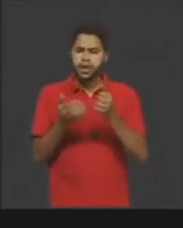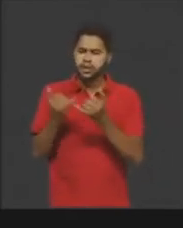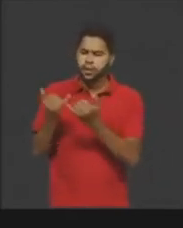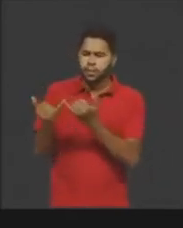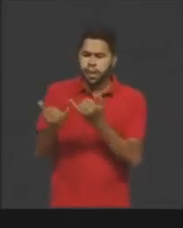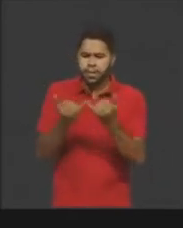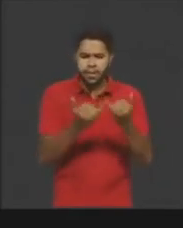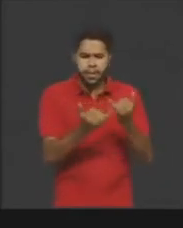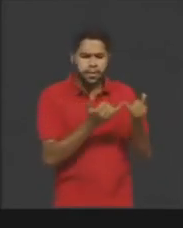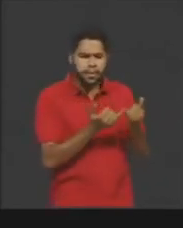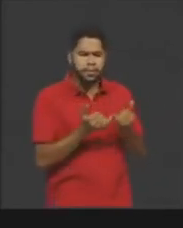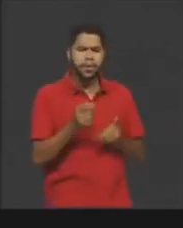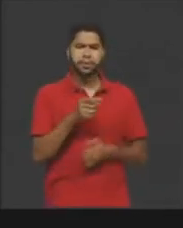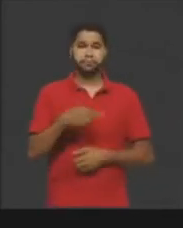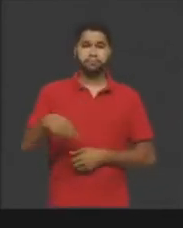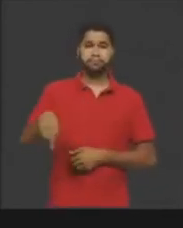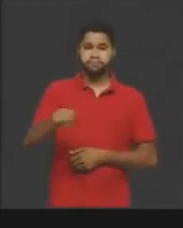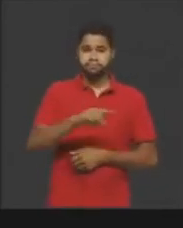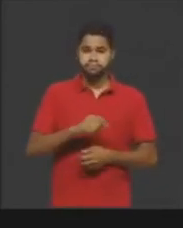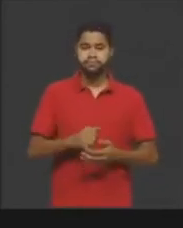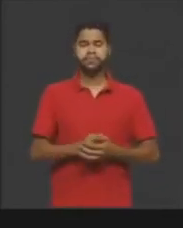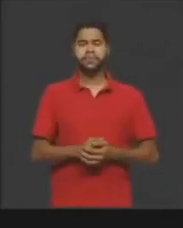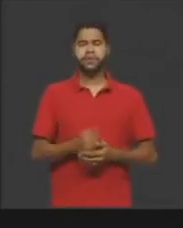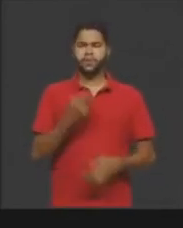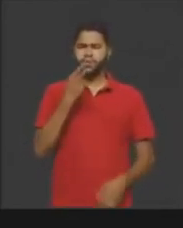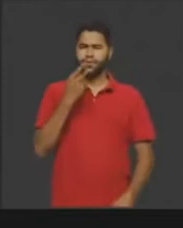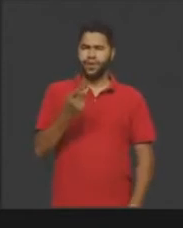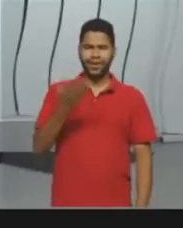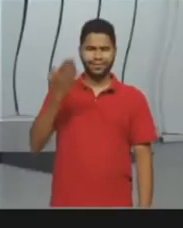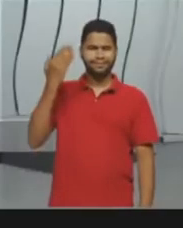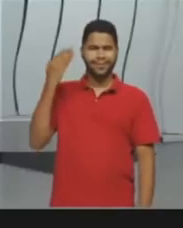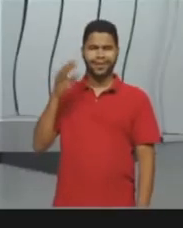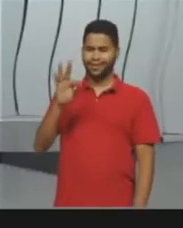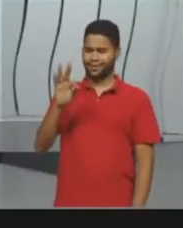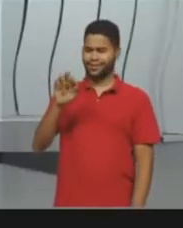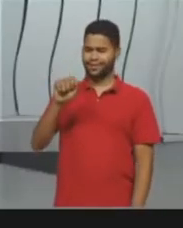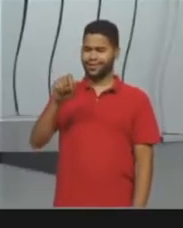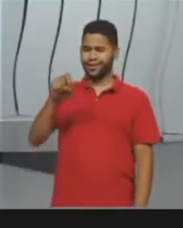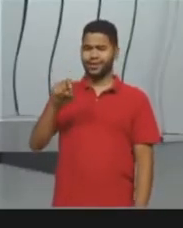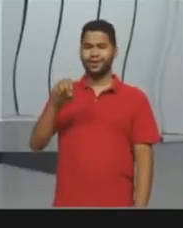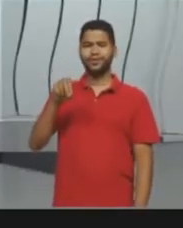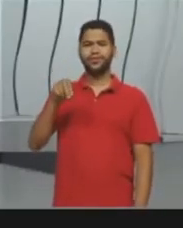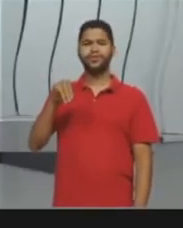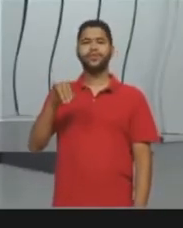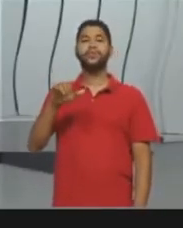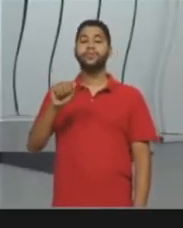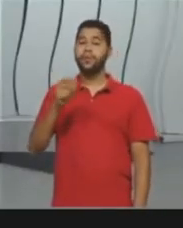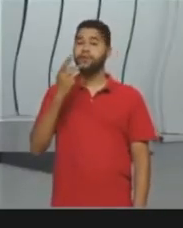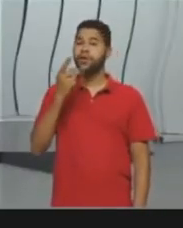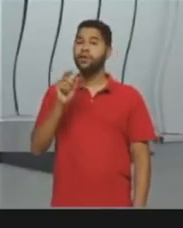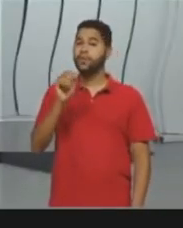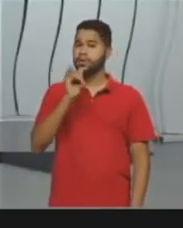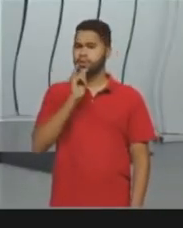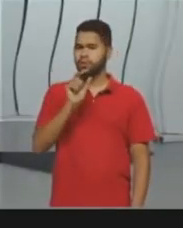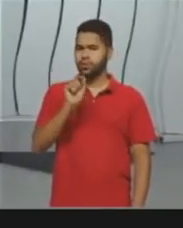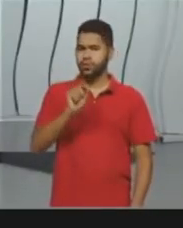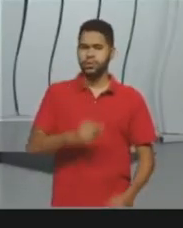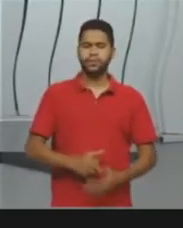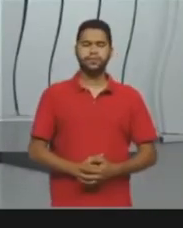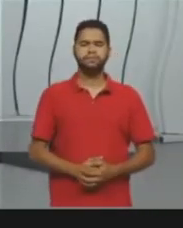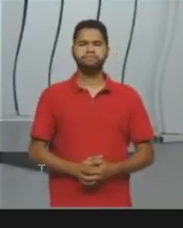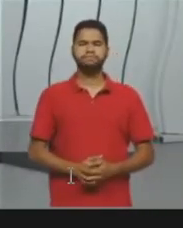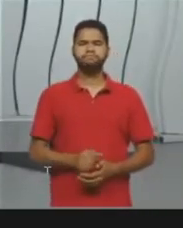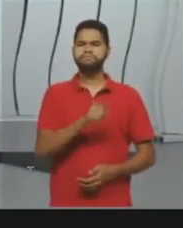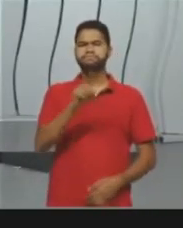eles possuem. E quando eu falei de taxonomia na aula anterior, eu ainda usei o seguinte exemplo. Eu falei assim, olha,